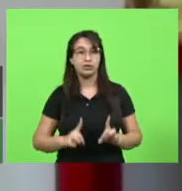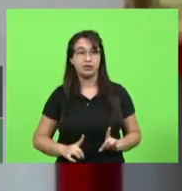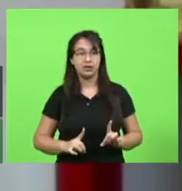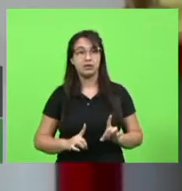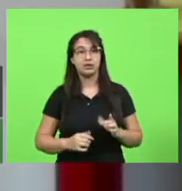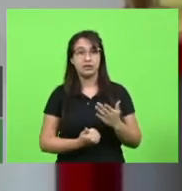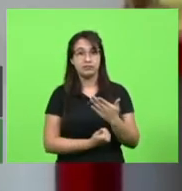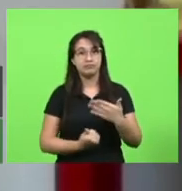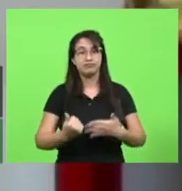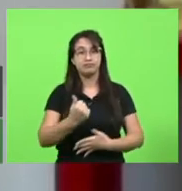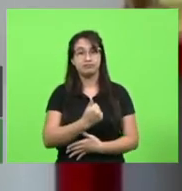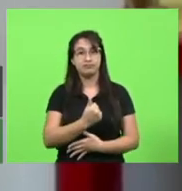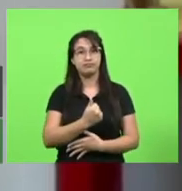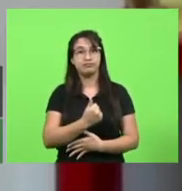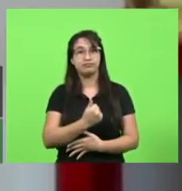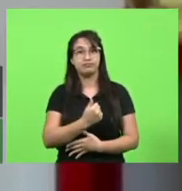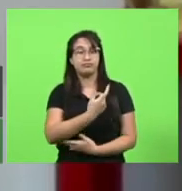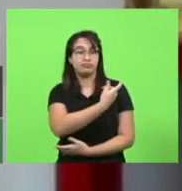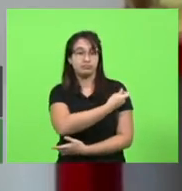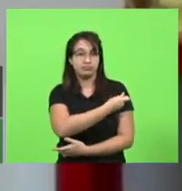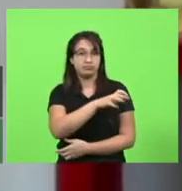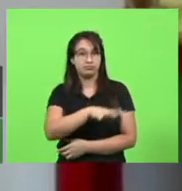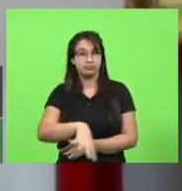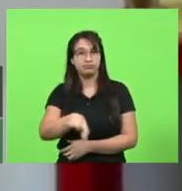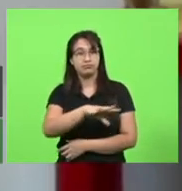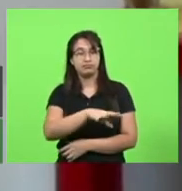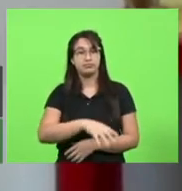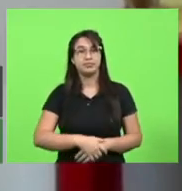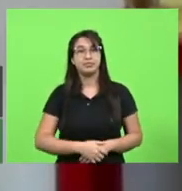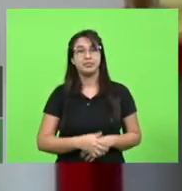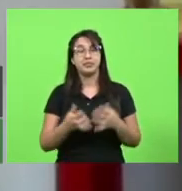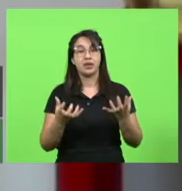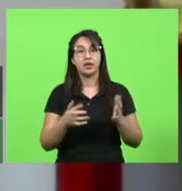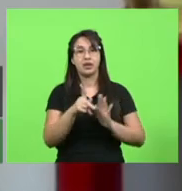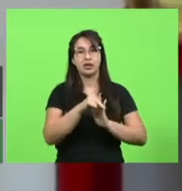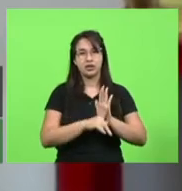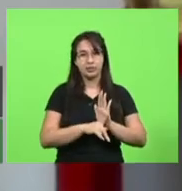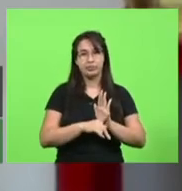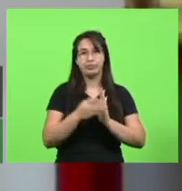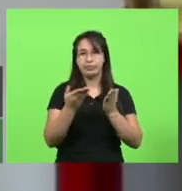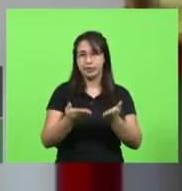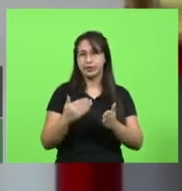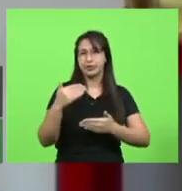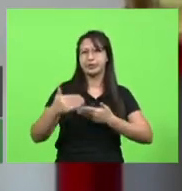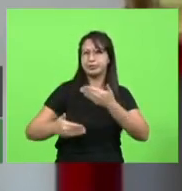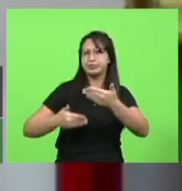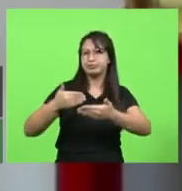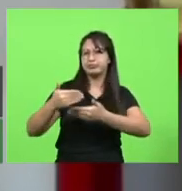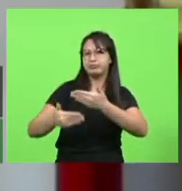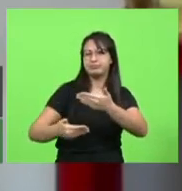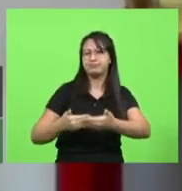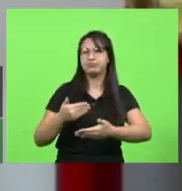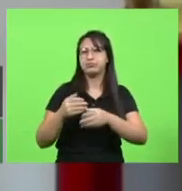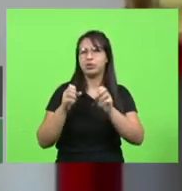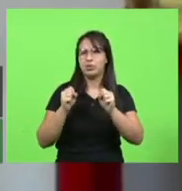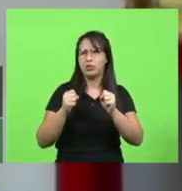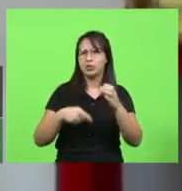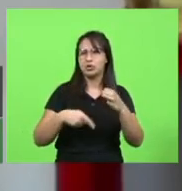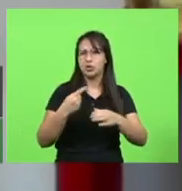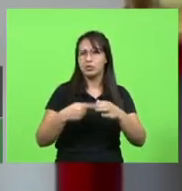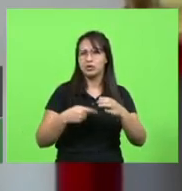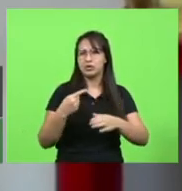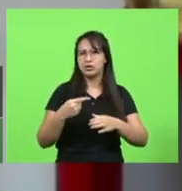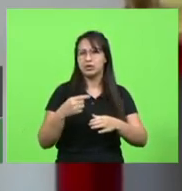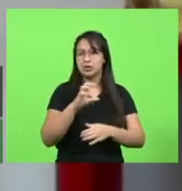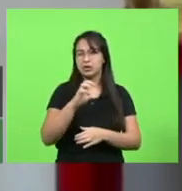Nós queremos que esse projeto ele tramite, no caso, ele deve estar na Comissão de Constituição e Justiça, né,